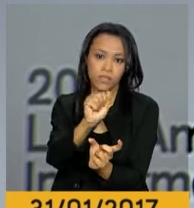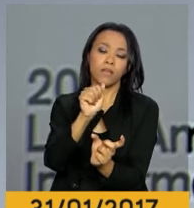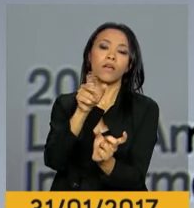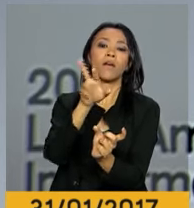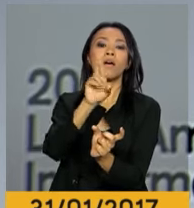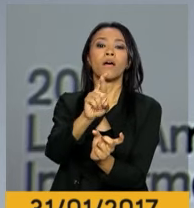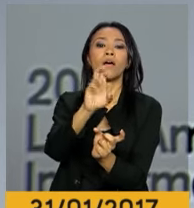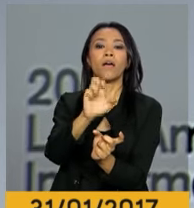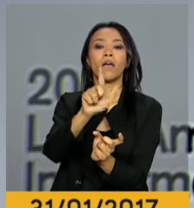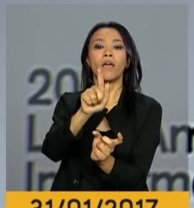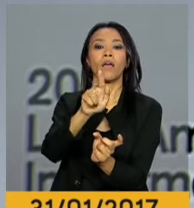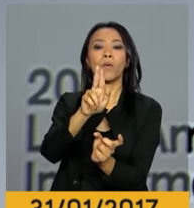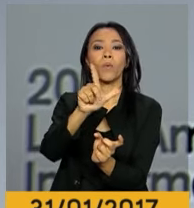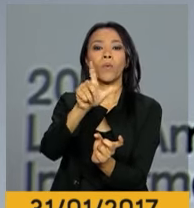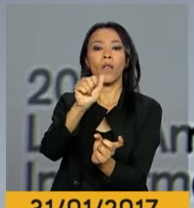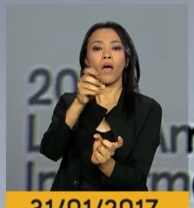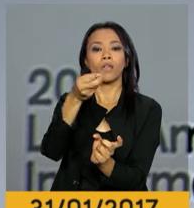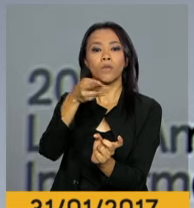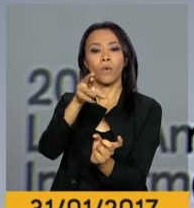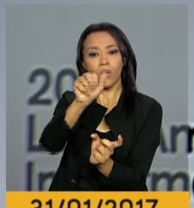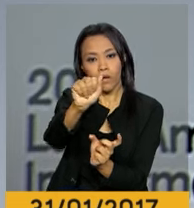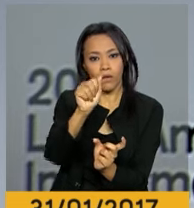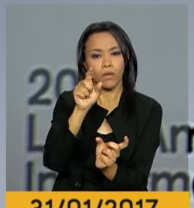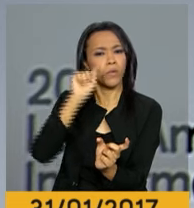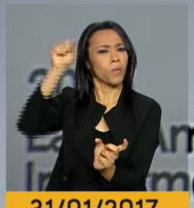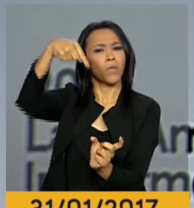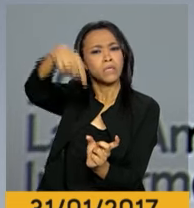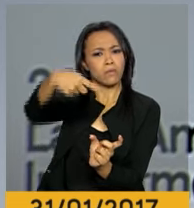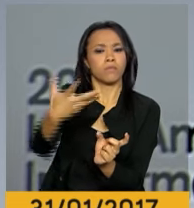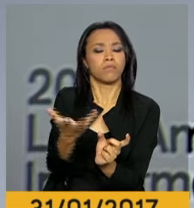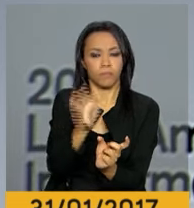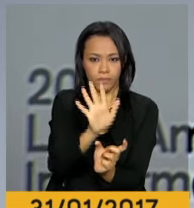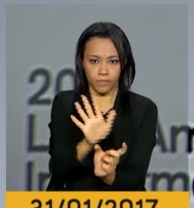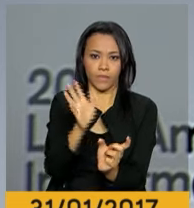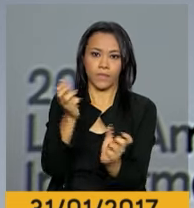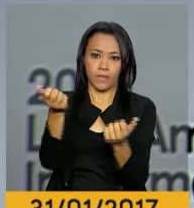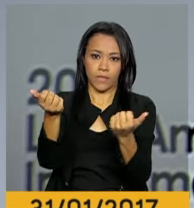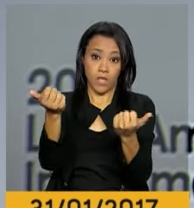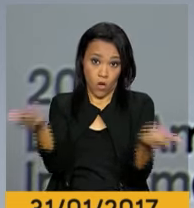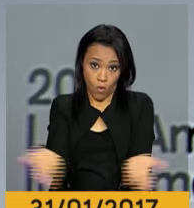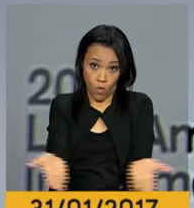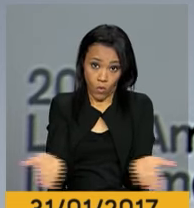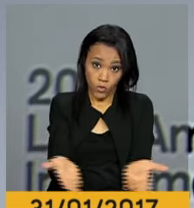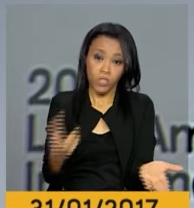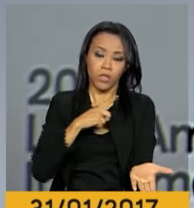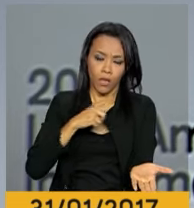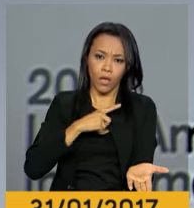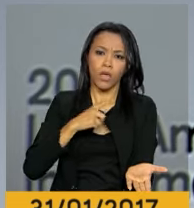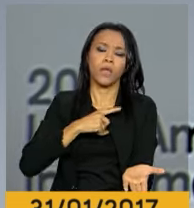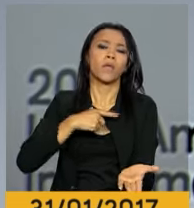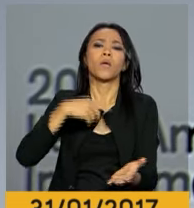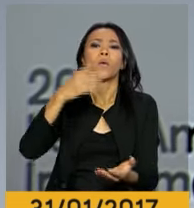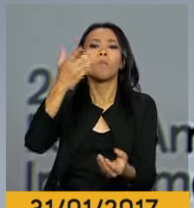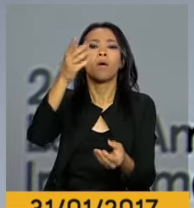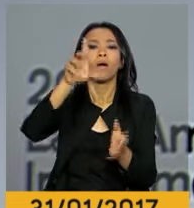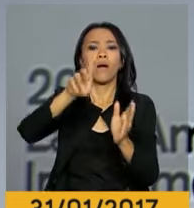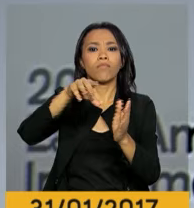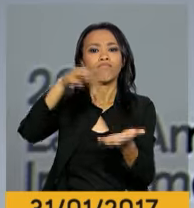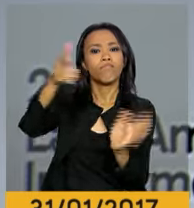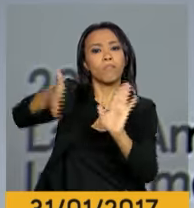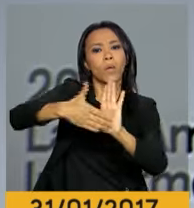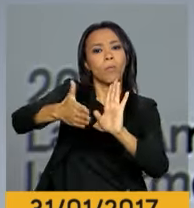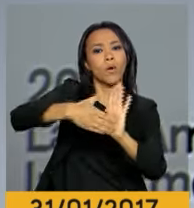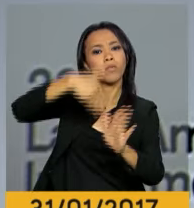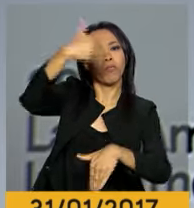segurança jurídica a quem investe nós eh hoje aliás tramita no Congresso a lei geral que